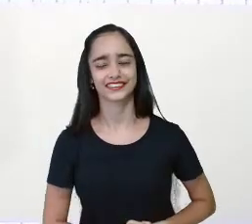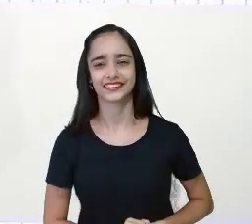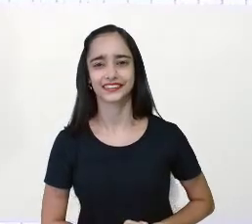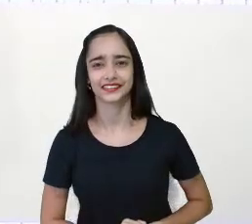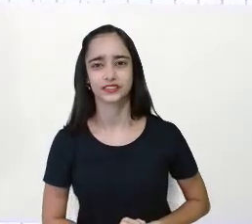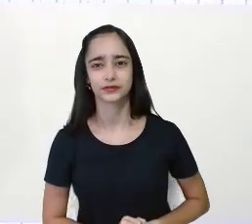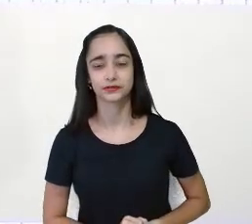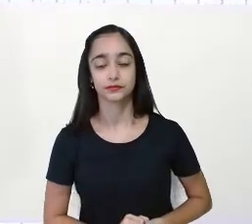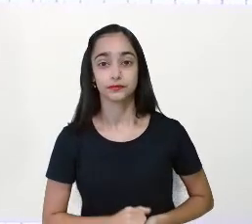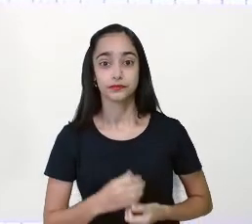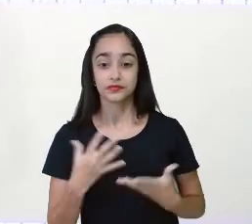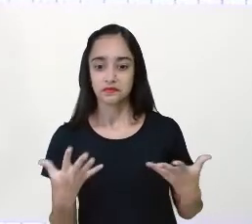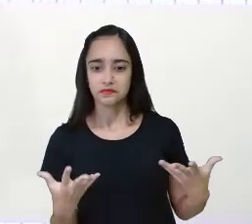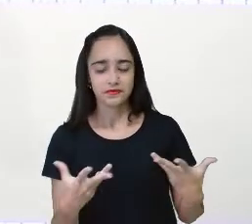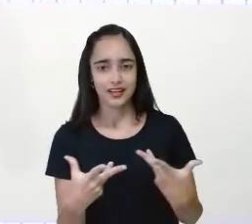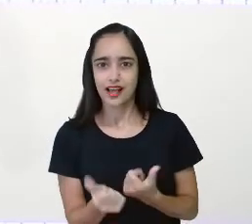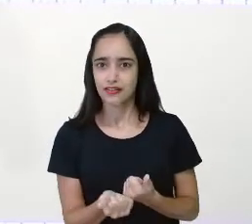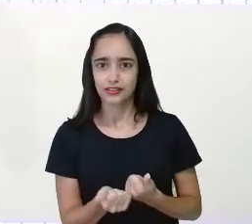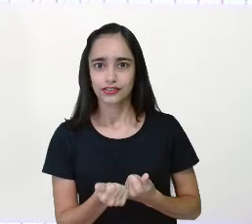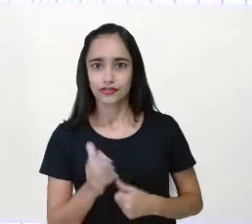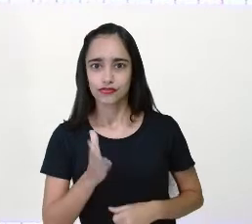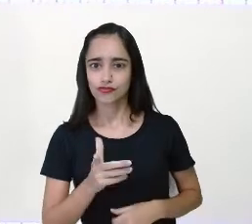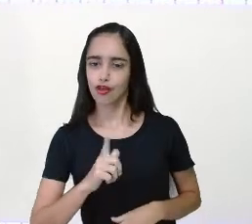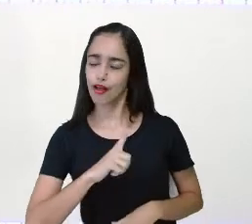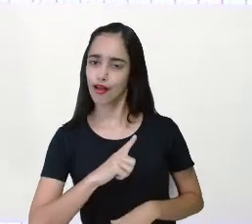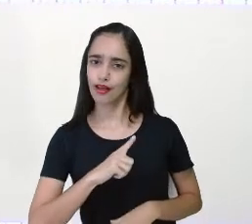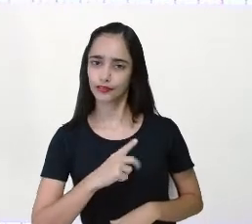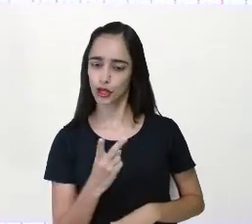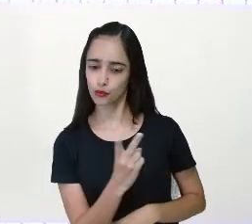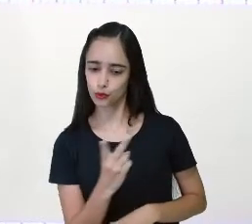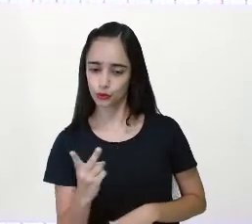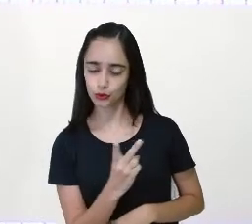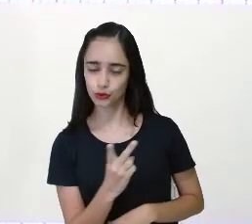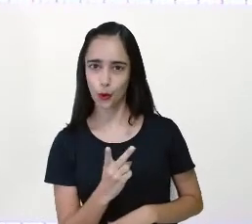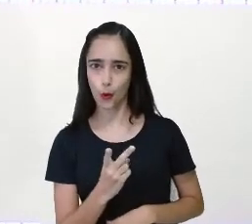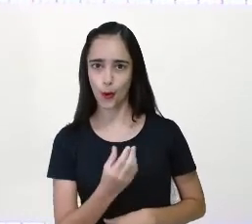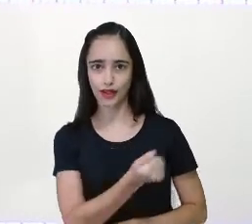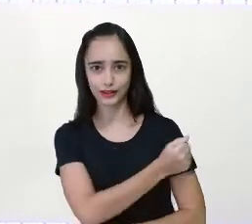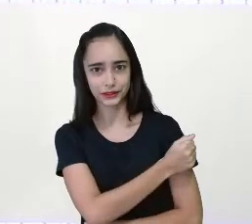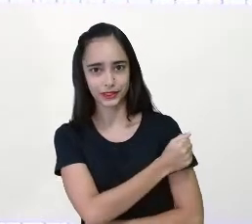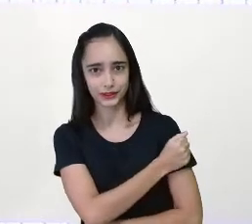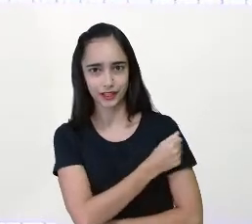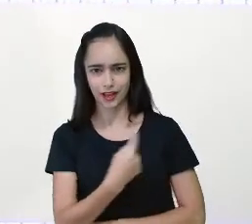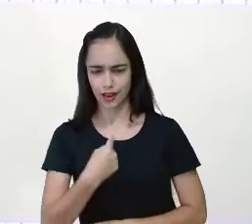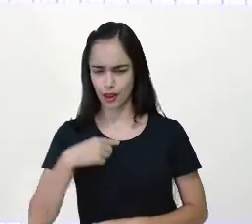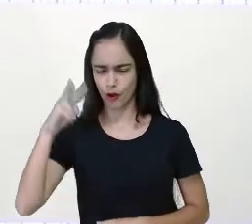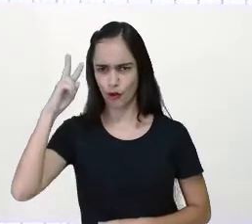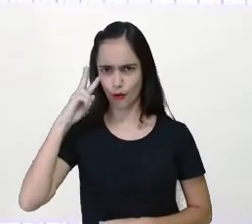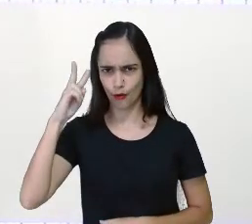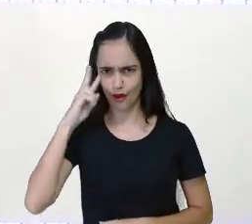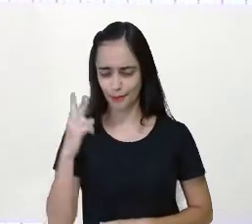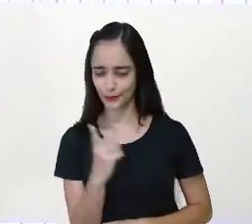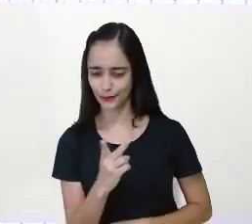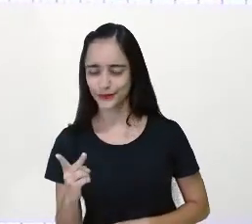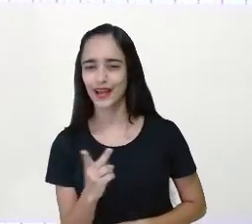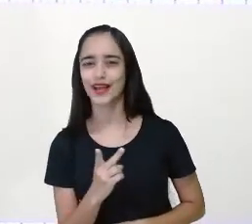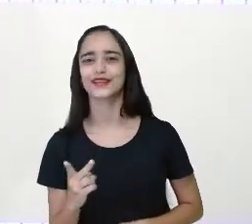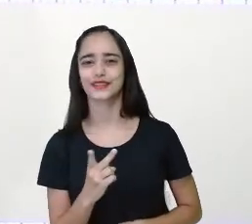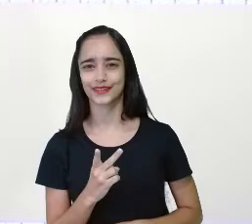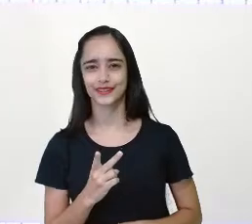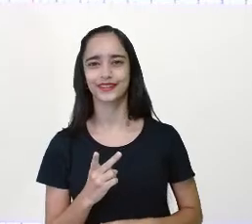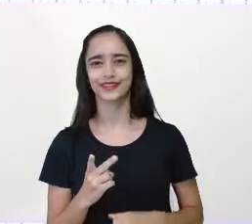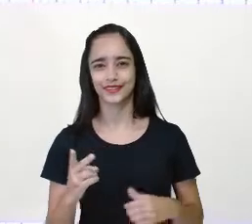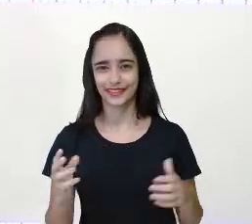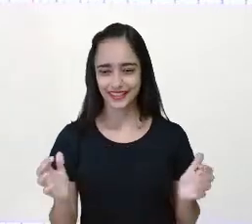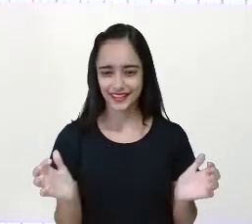Que coisa boa, não é? A gente já tem a Isabelle, já tem Nicole, e eu lembro das duas na turma do